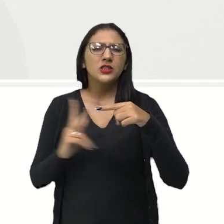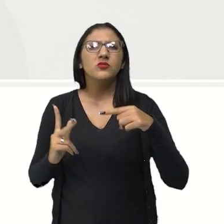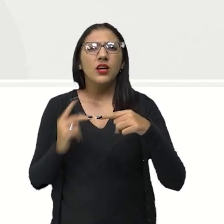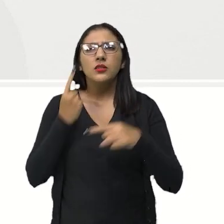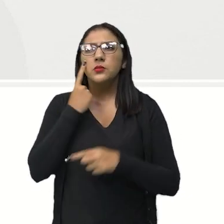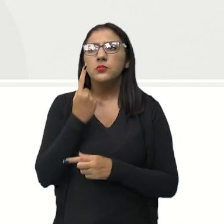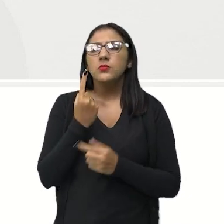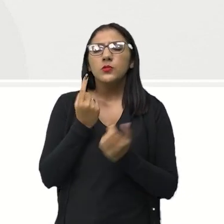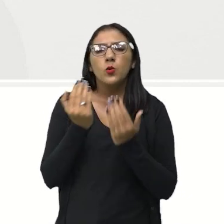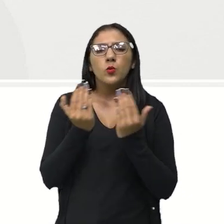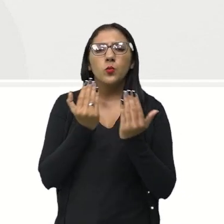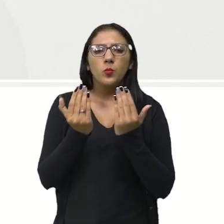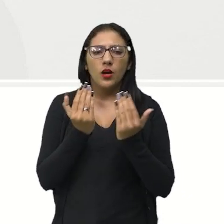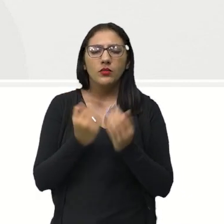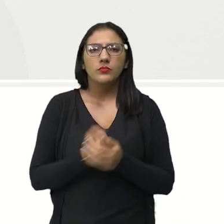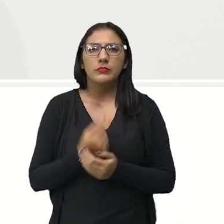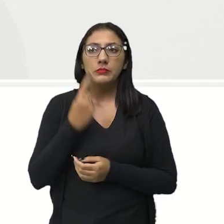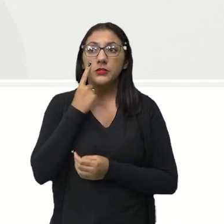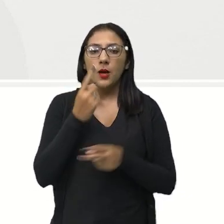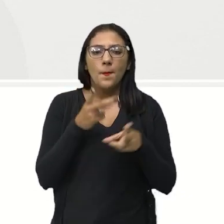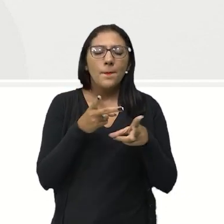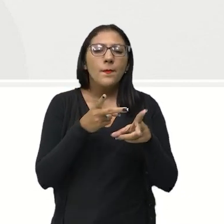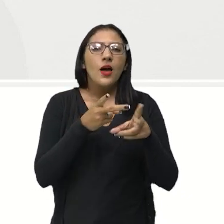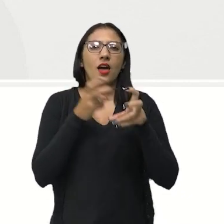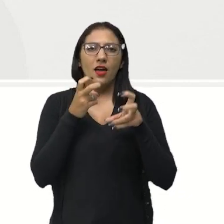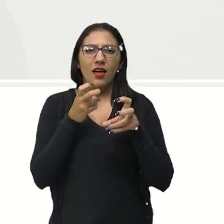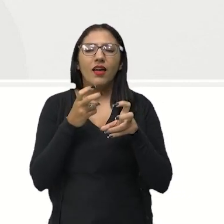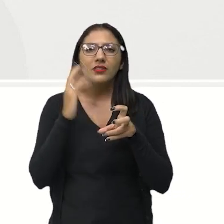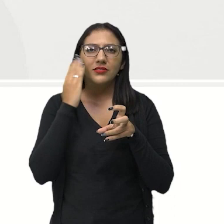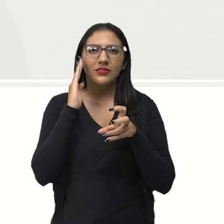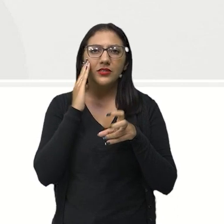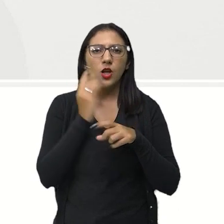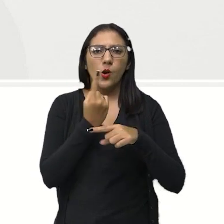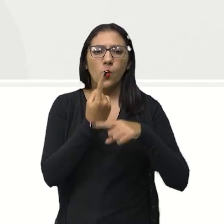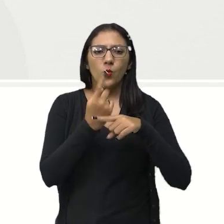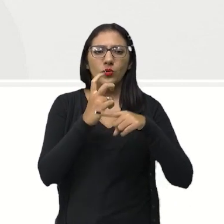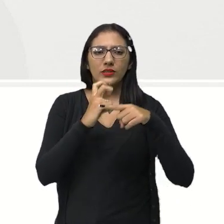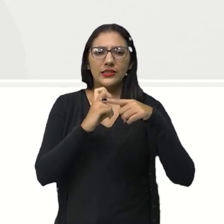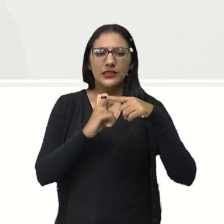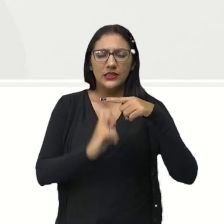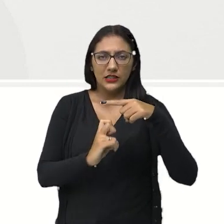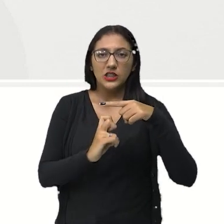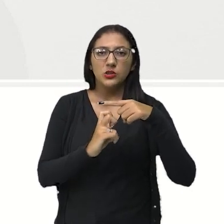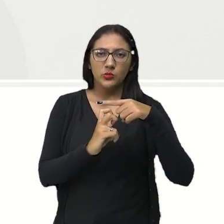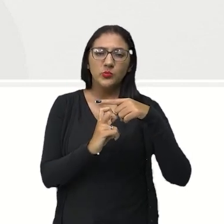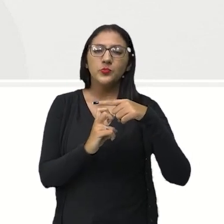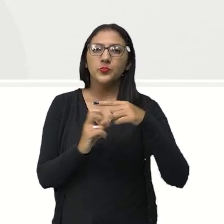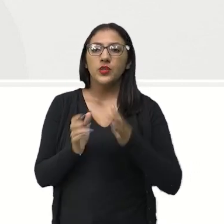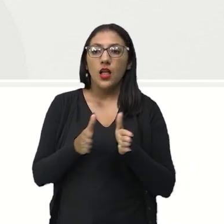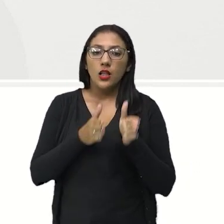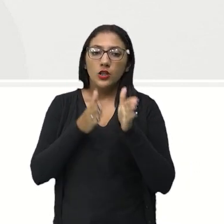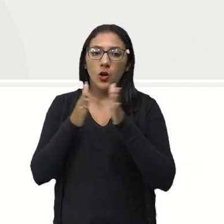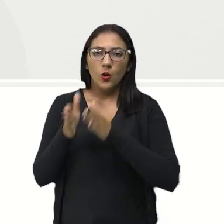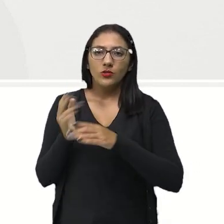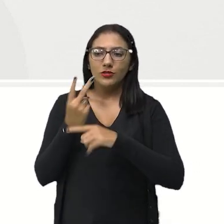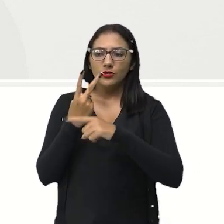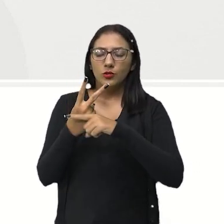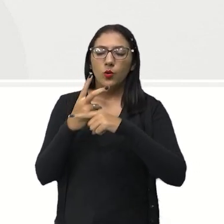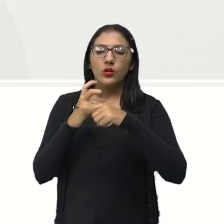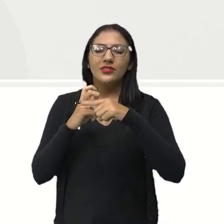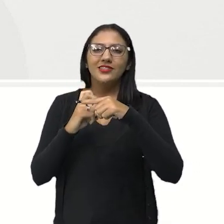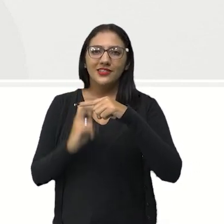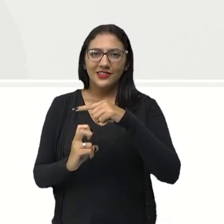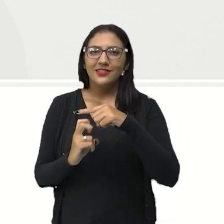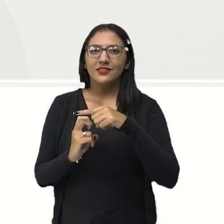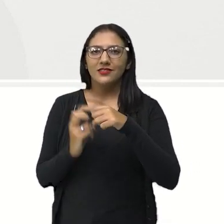diferentes? Já estou observando aqui, ó, que na primeira fração eu tenho o denominador 5, na segunda